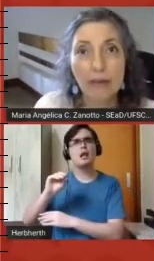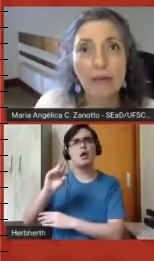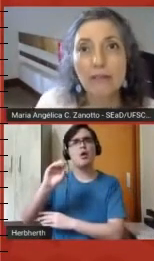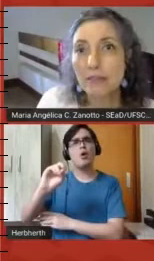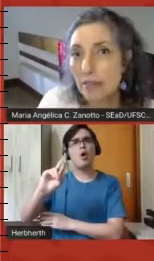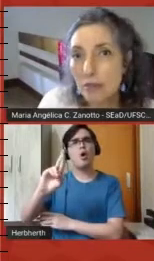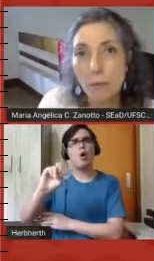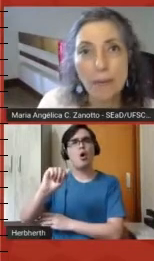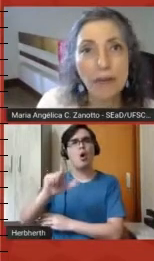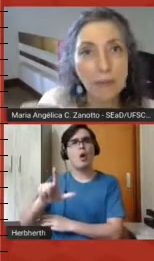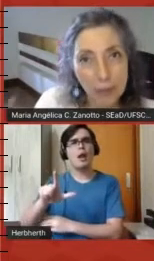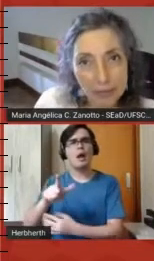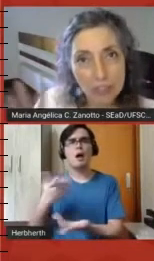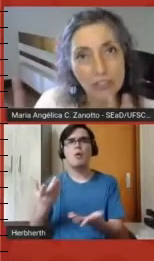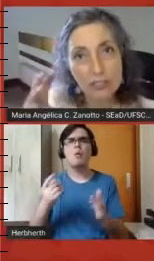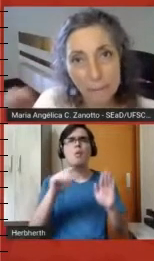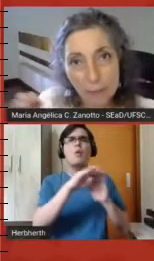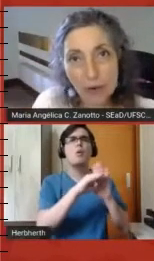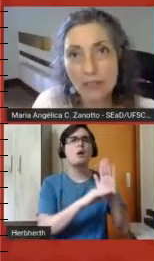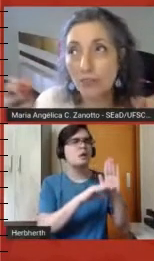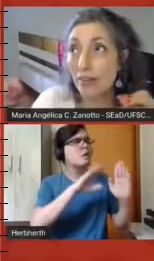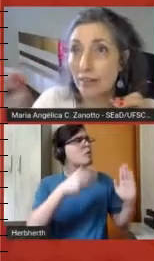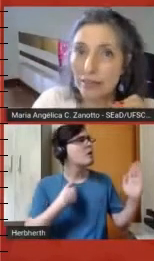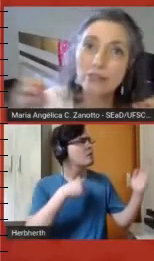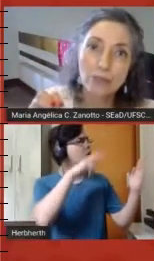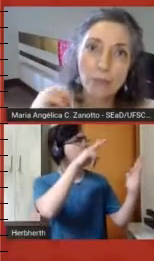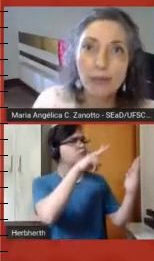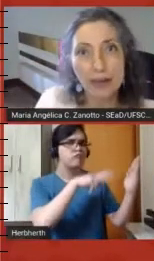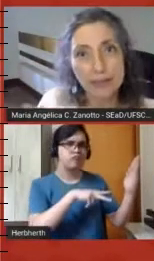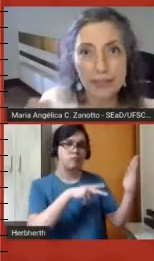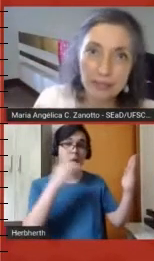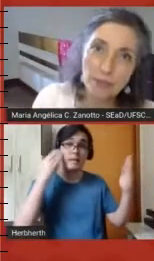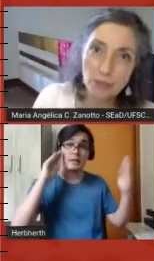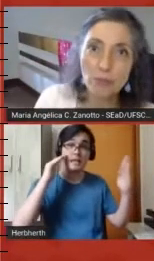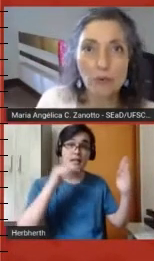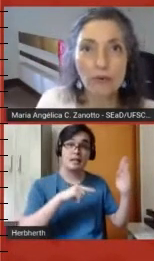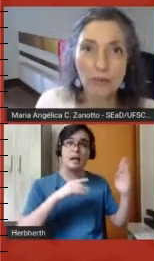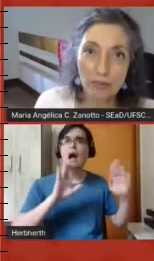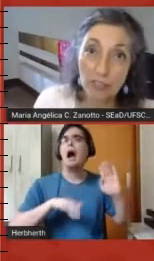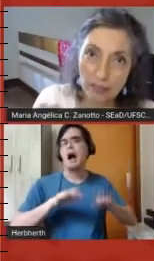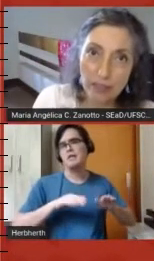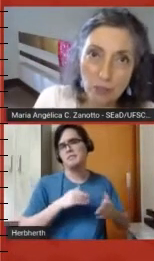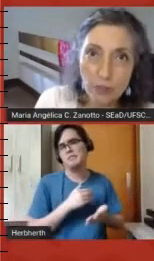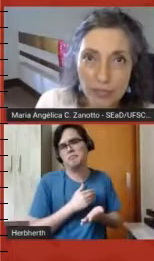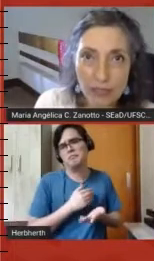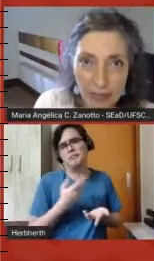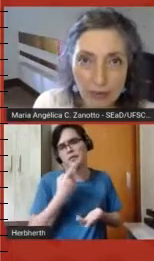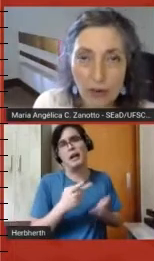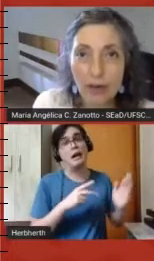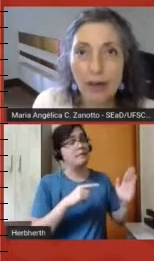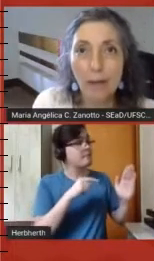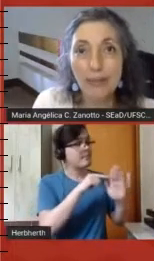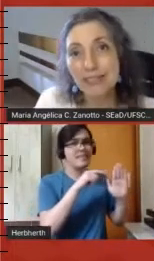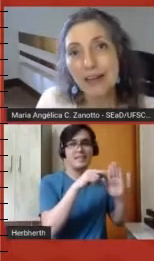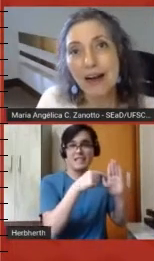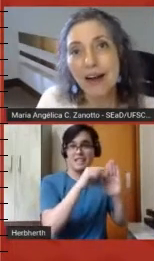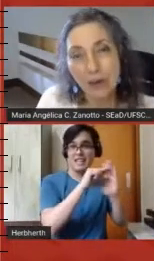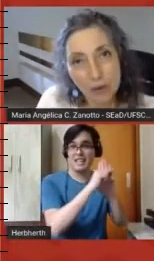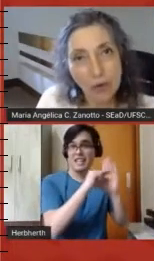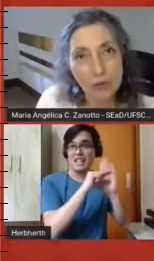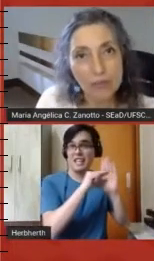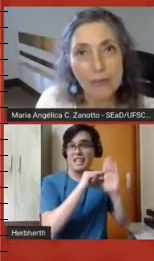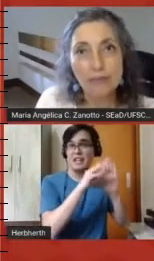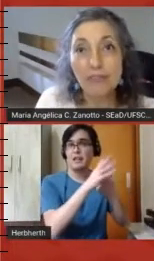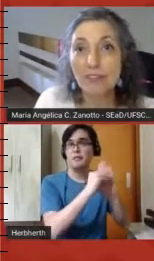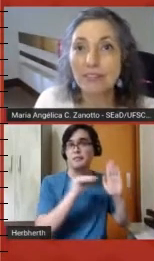né? Sim, num primeiro momento a gente até pode falar, não, eu vou copiar essa aqui que está muito boa, eu acho que atende o meu critério. Mas